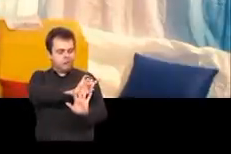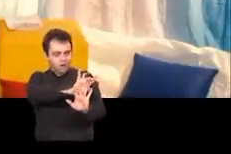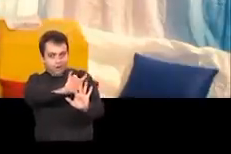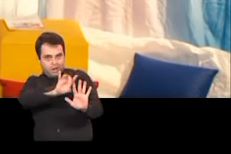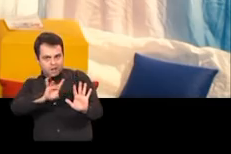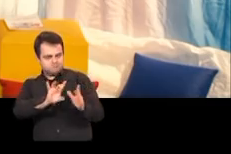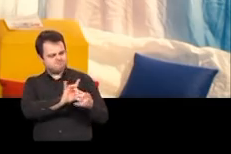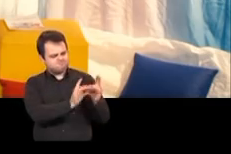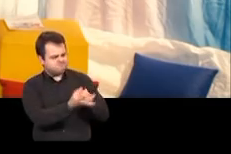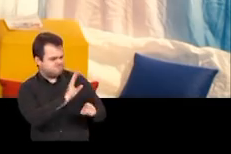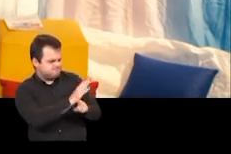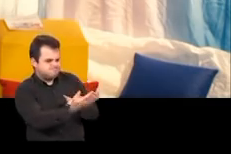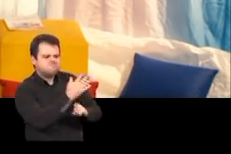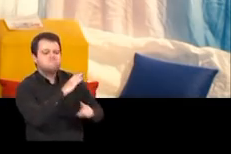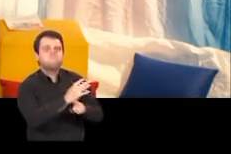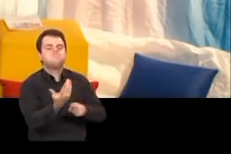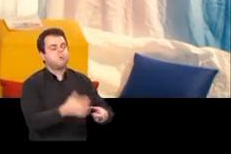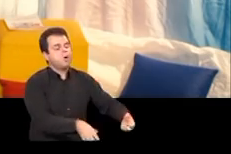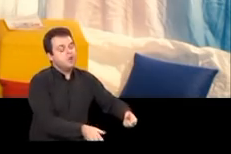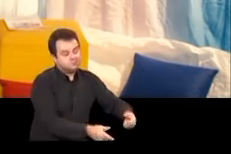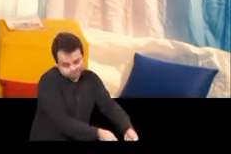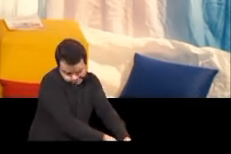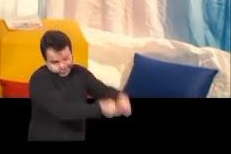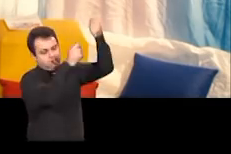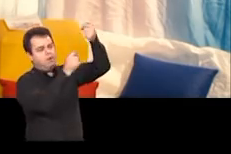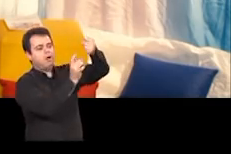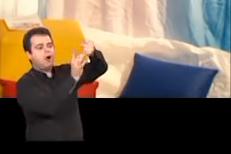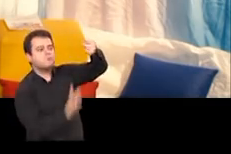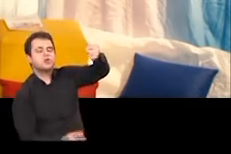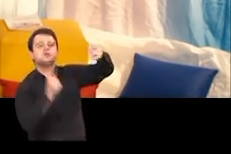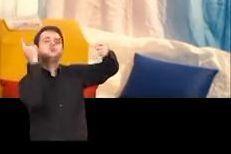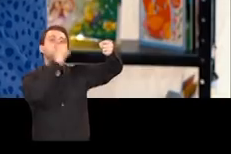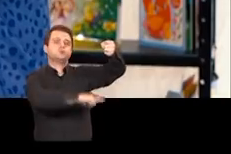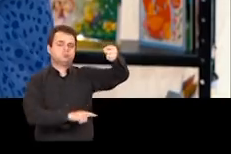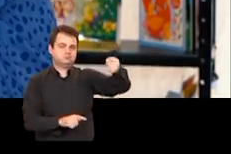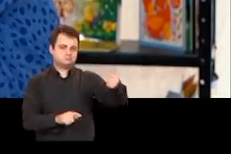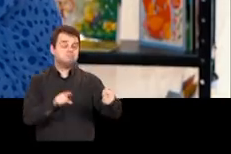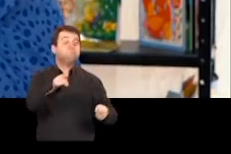de todos que conseguiram arrancar o rabanete da terra?